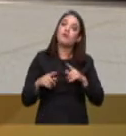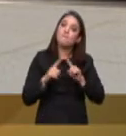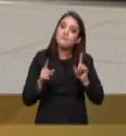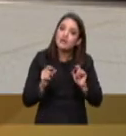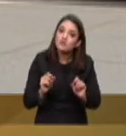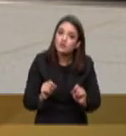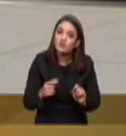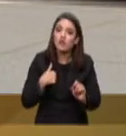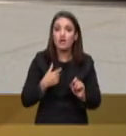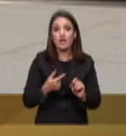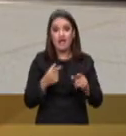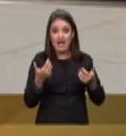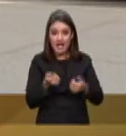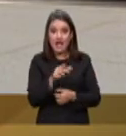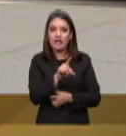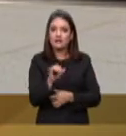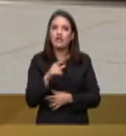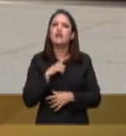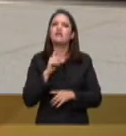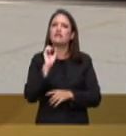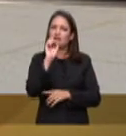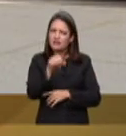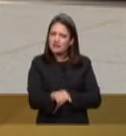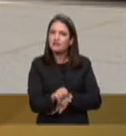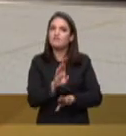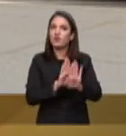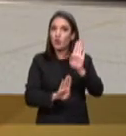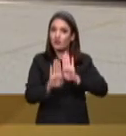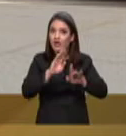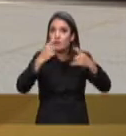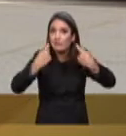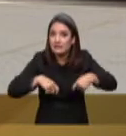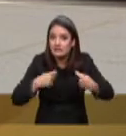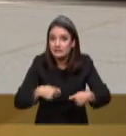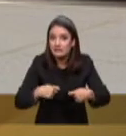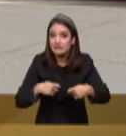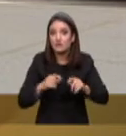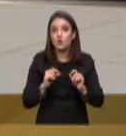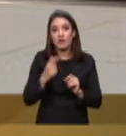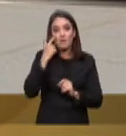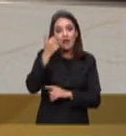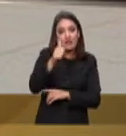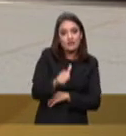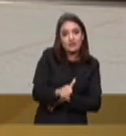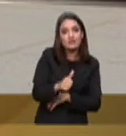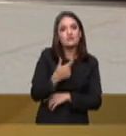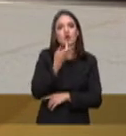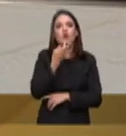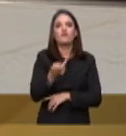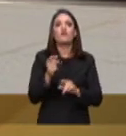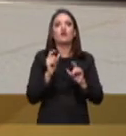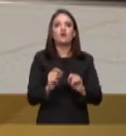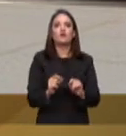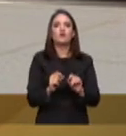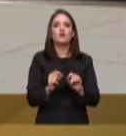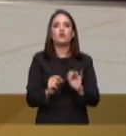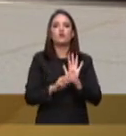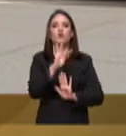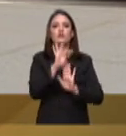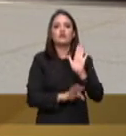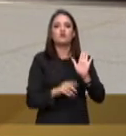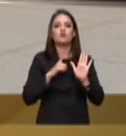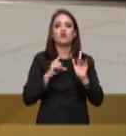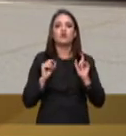entendo que nessa ação direta a prudência se impõe. Para balizar esse raciocínio, cito o ensaio publicado recentemente